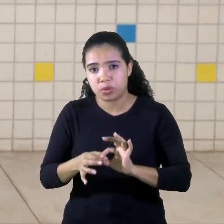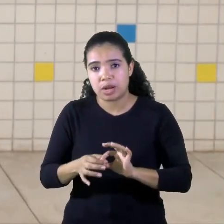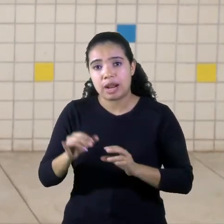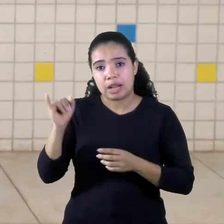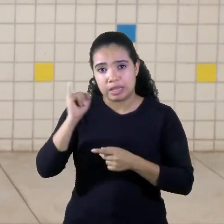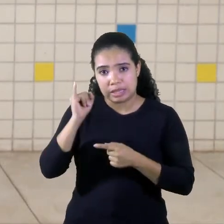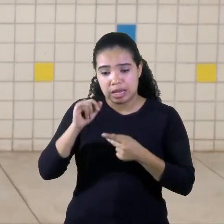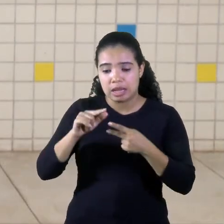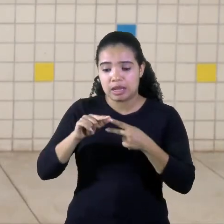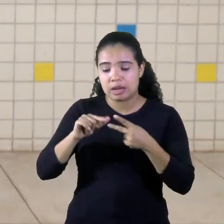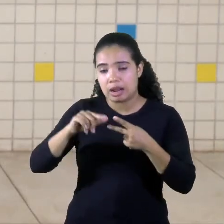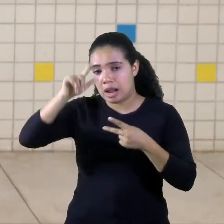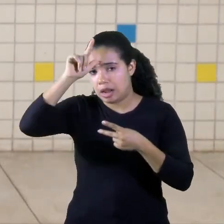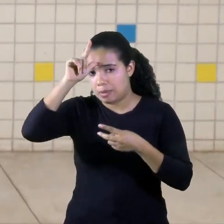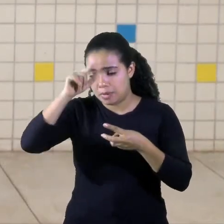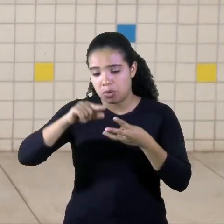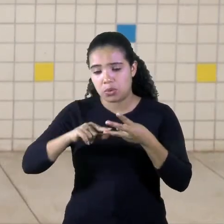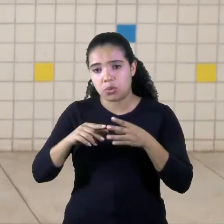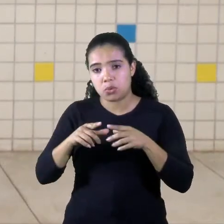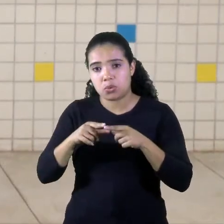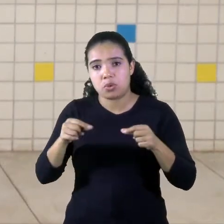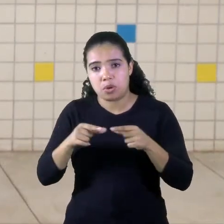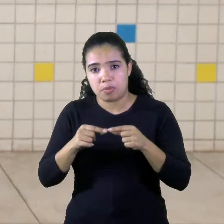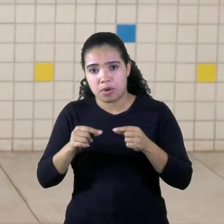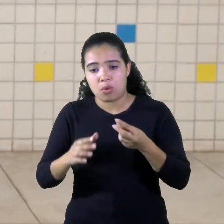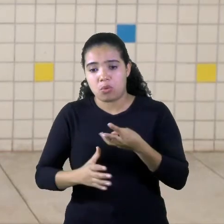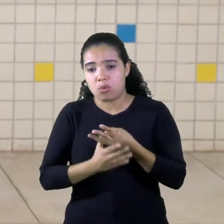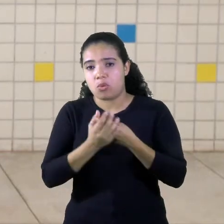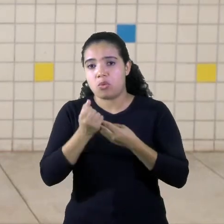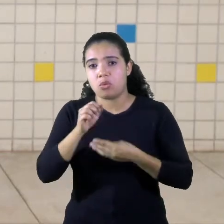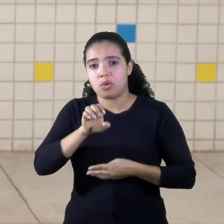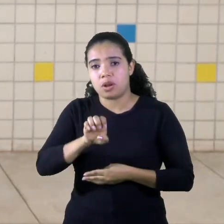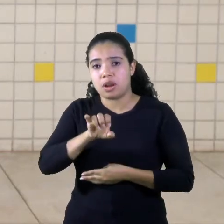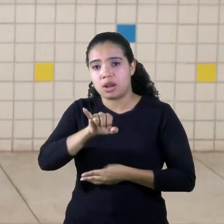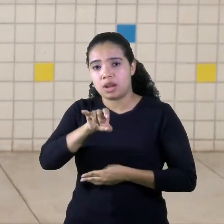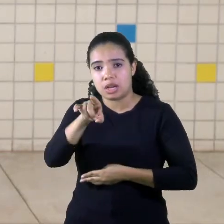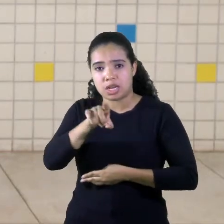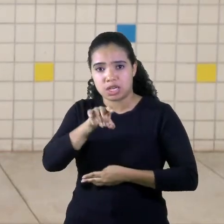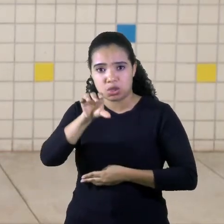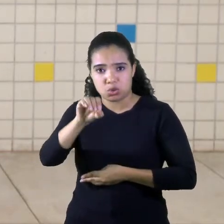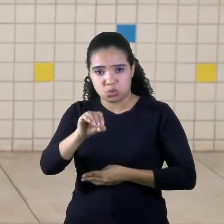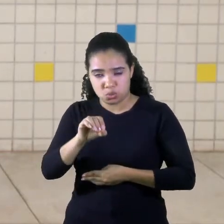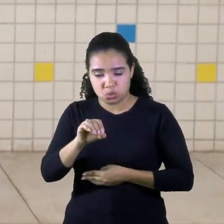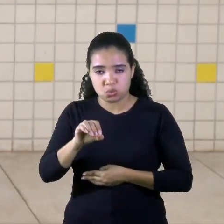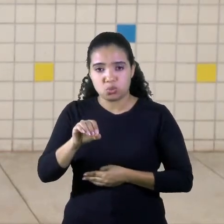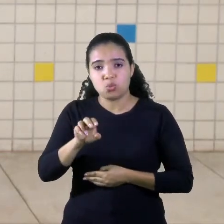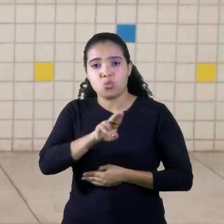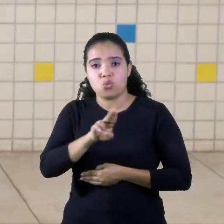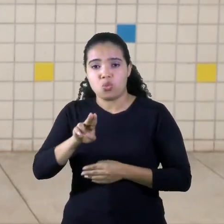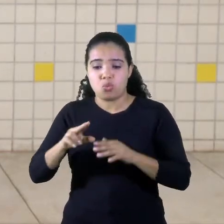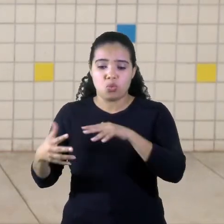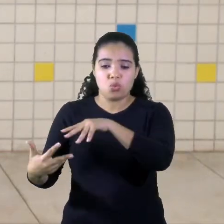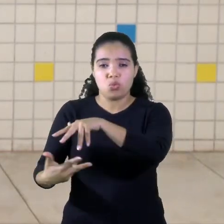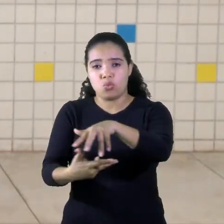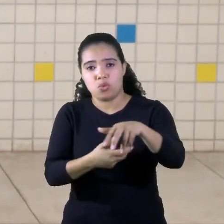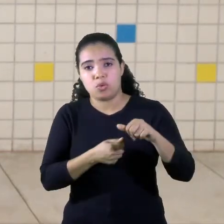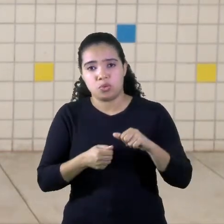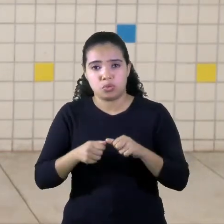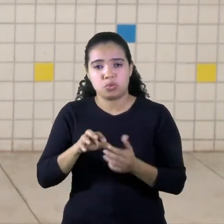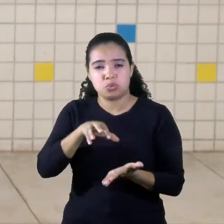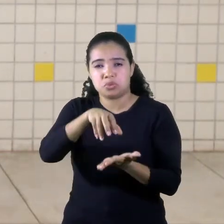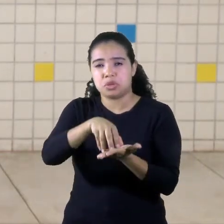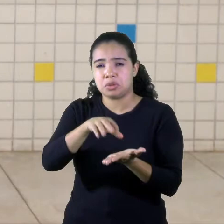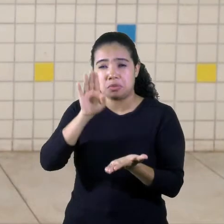Itália, Alemanha e Japão, formando o eixo. Eles se auto-intitulavam o eixo do mundo, o centro, o